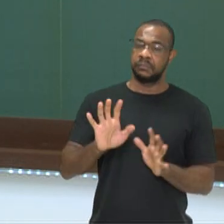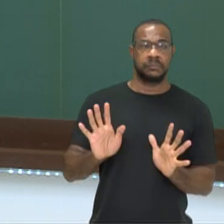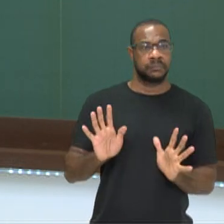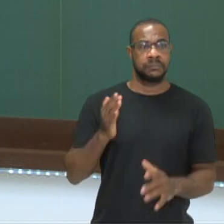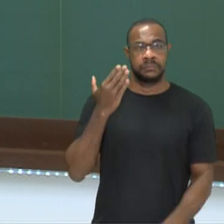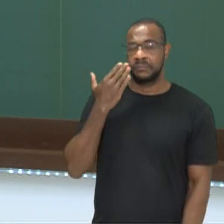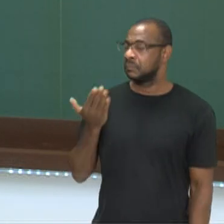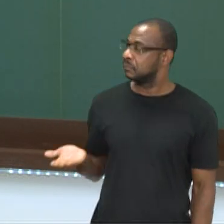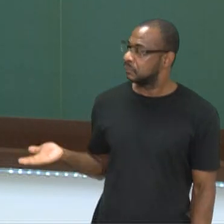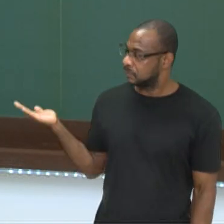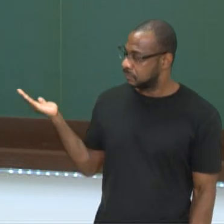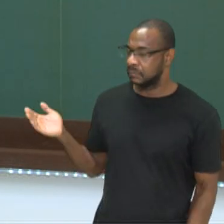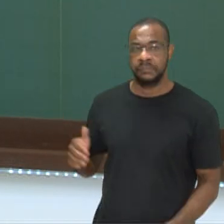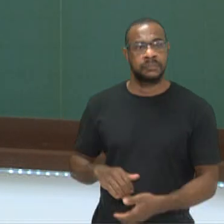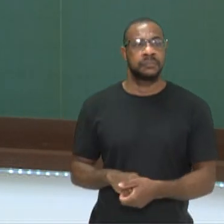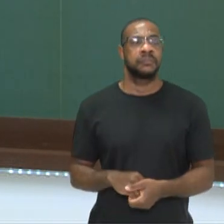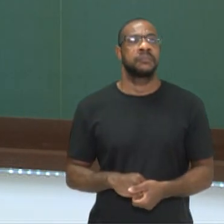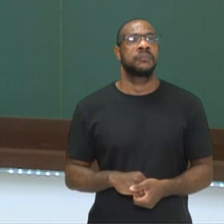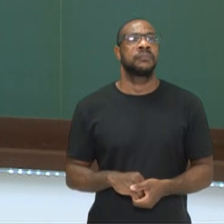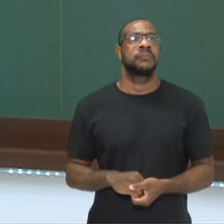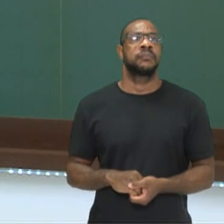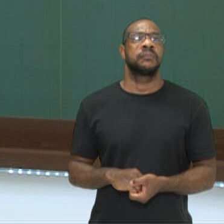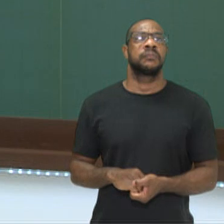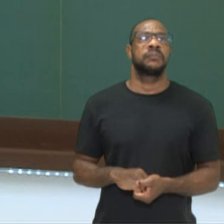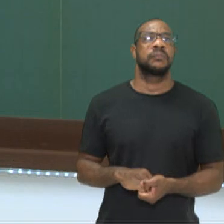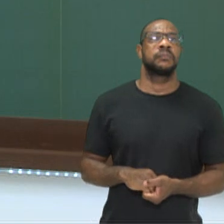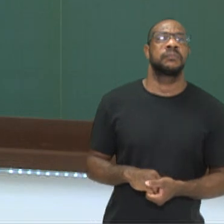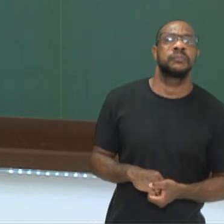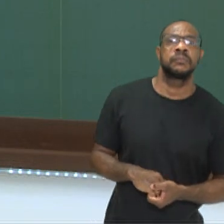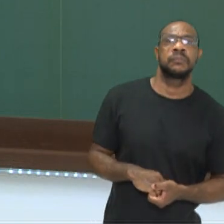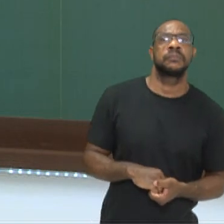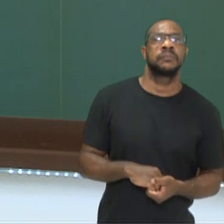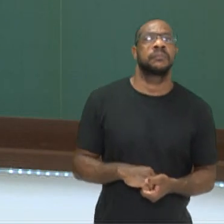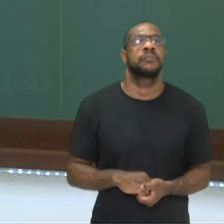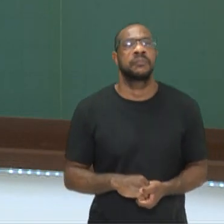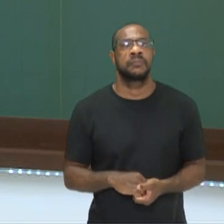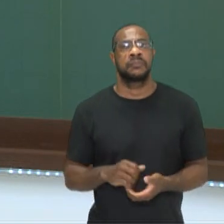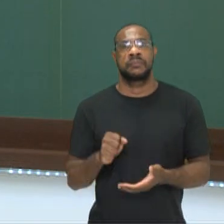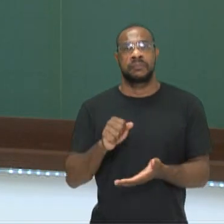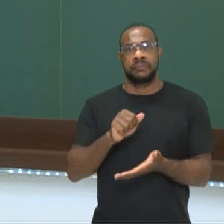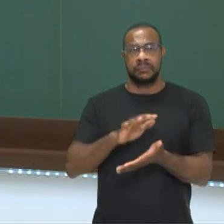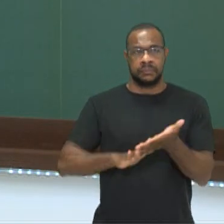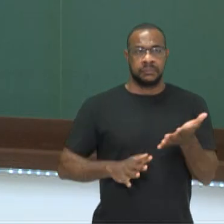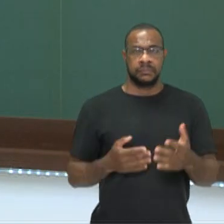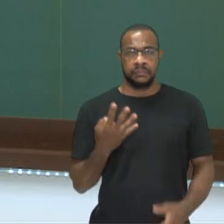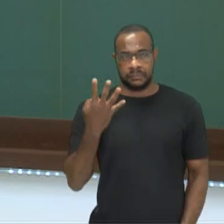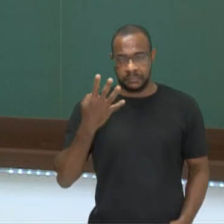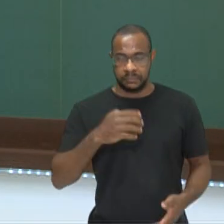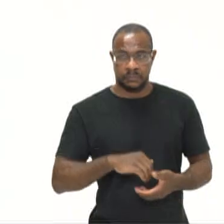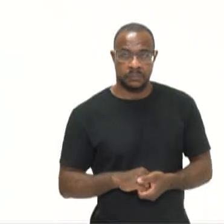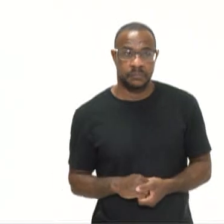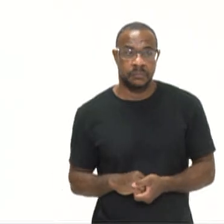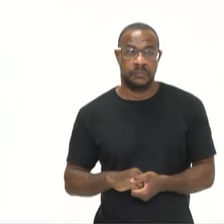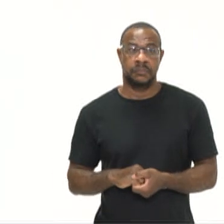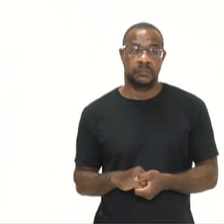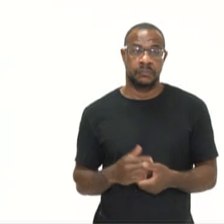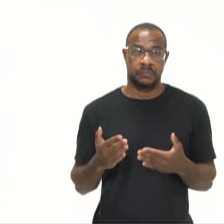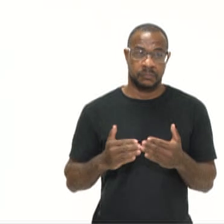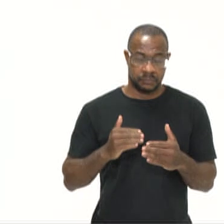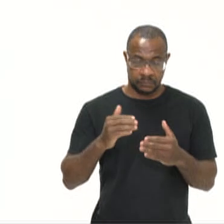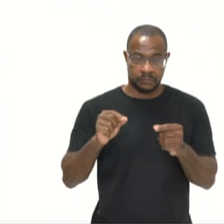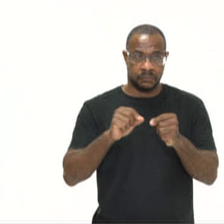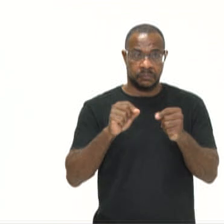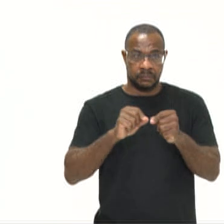aqui, ok? Ficou tranquilo, né? Então, temos o 4 agora para você. Olha lá. Desenvolva a